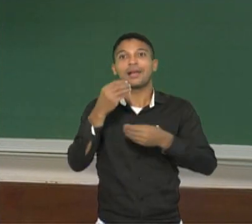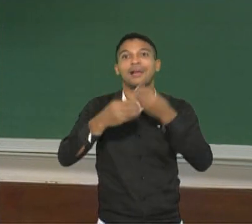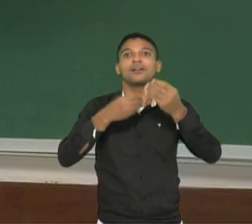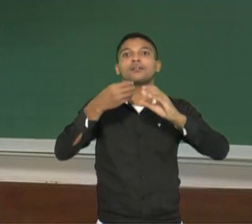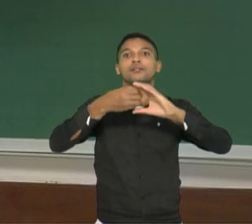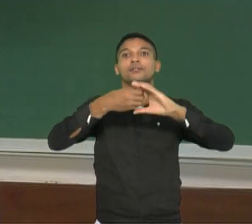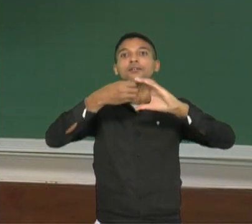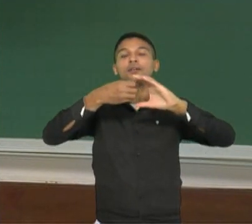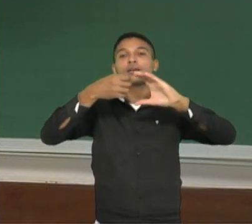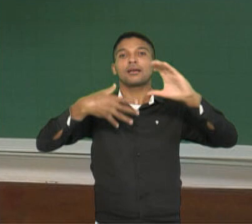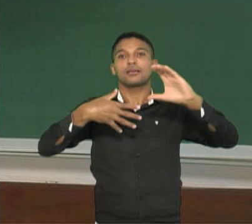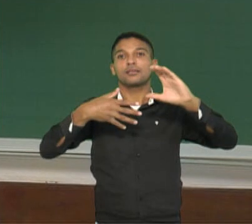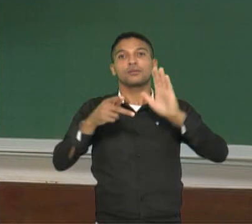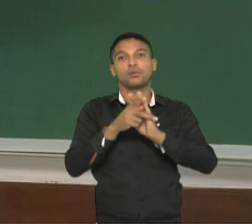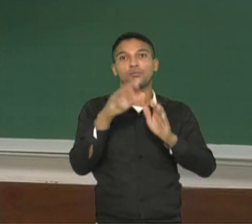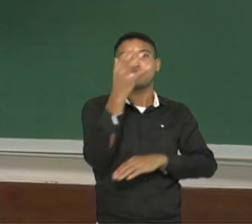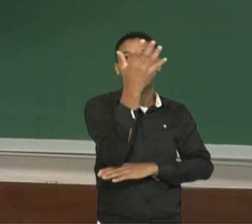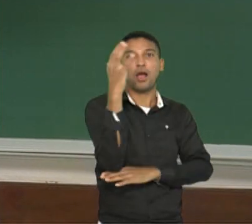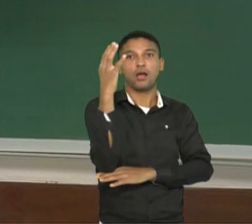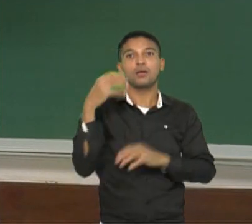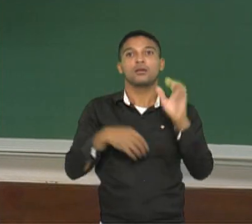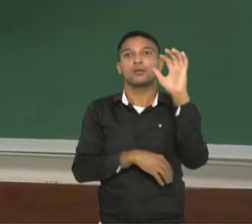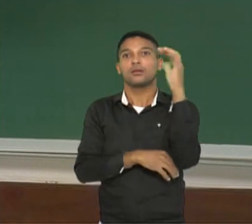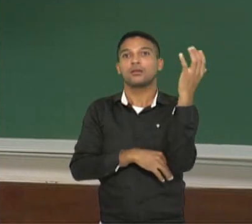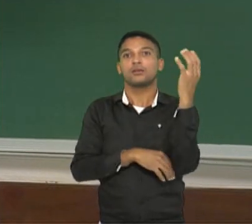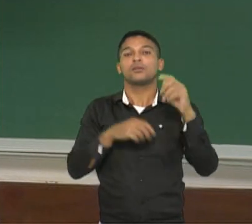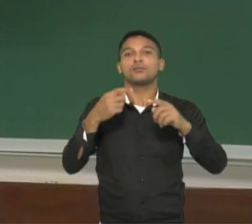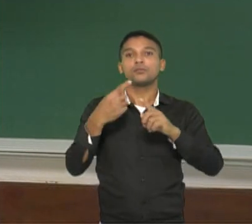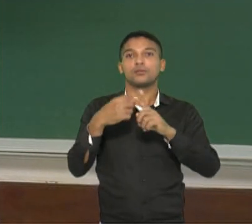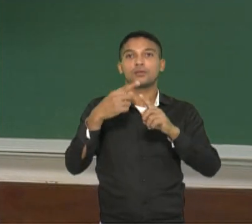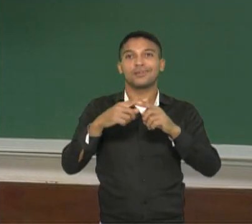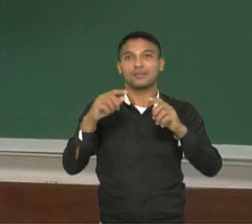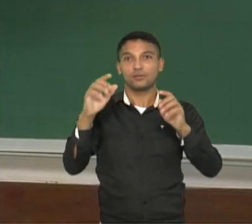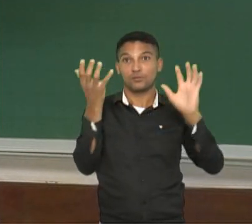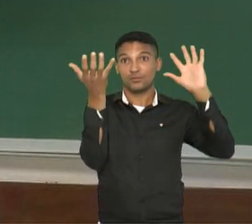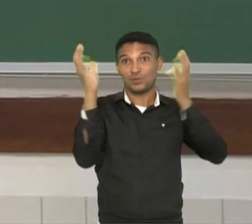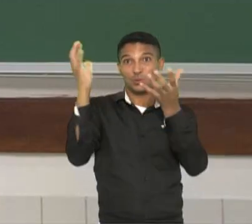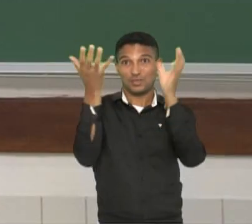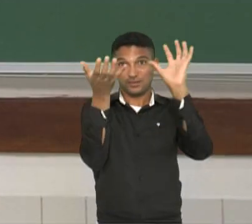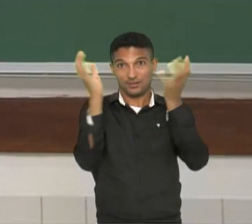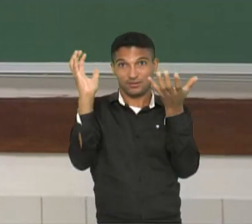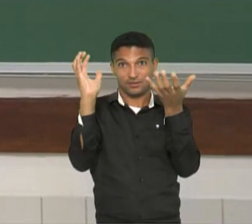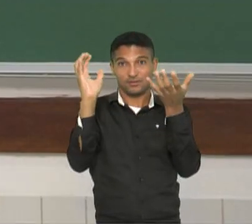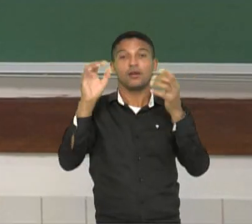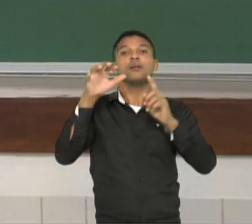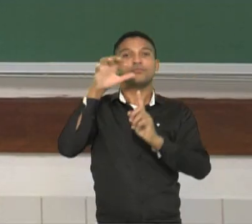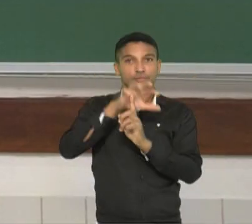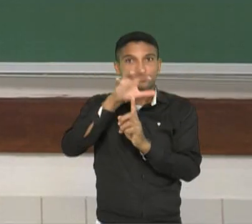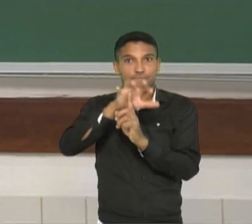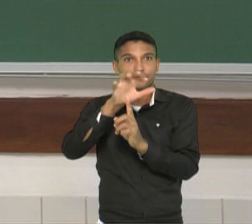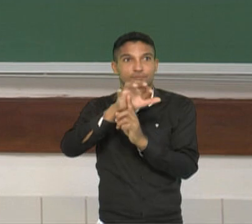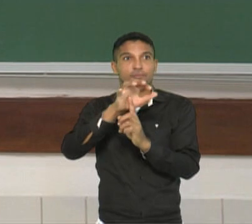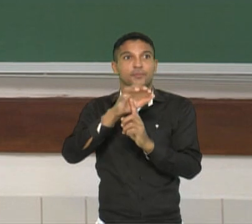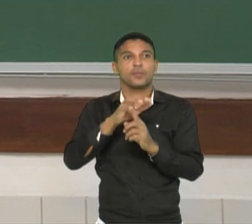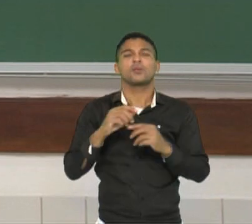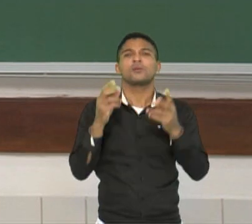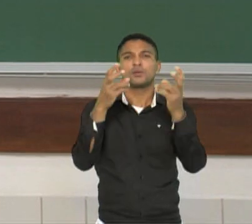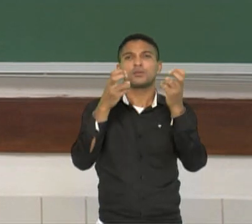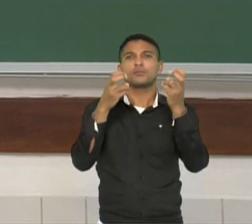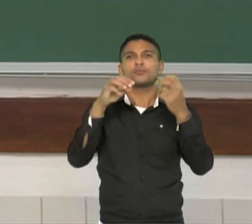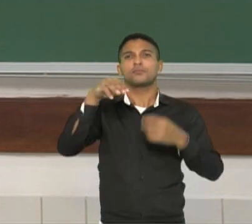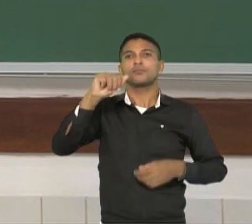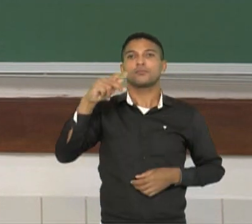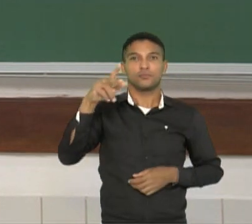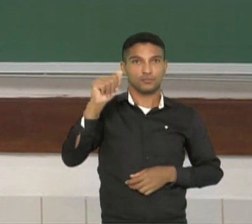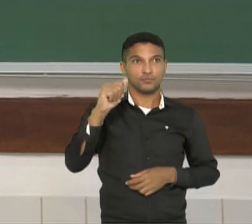entender a influência do clima na constituição desse domínio morfoclimático. E a gente vai perceber que aí no mapa, a